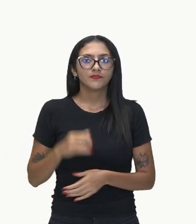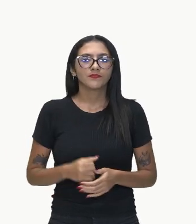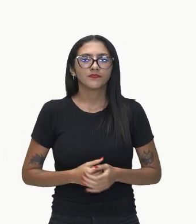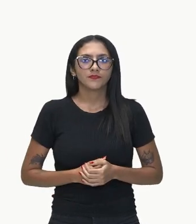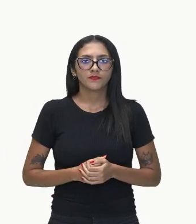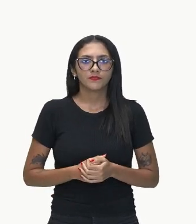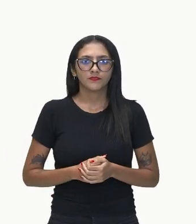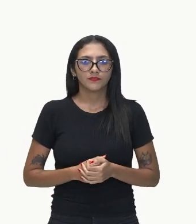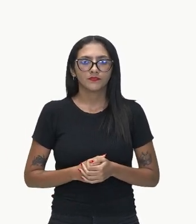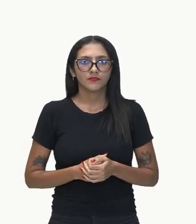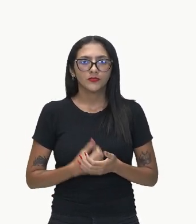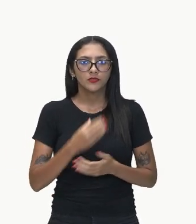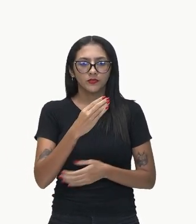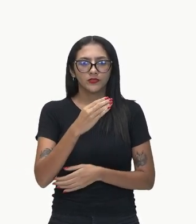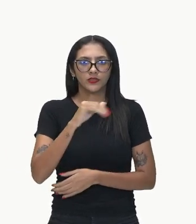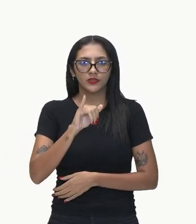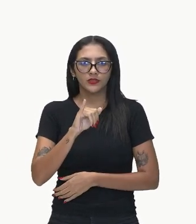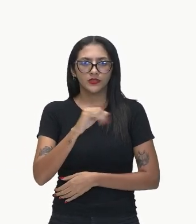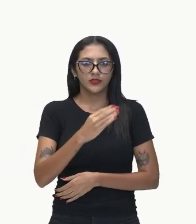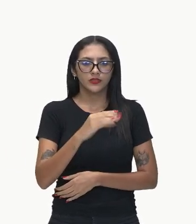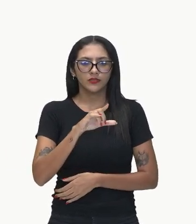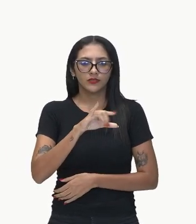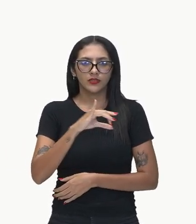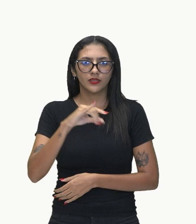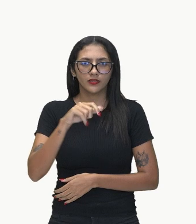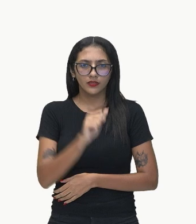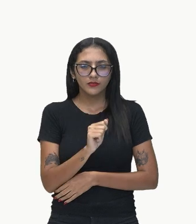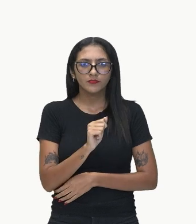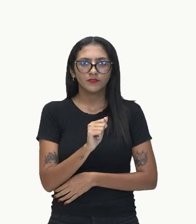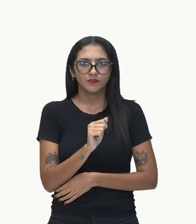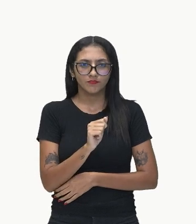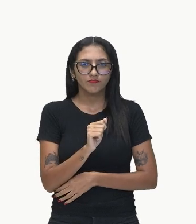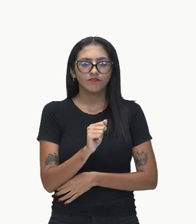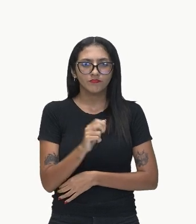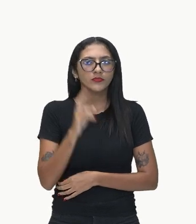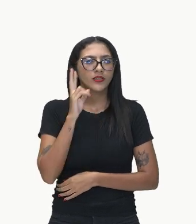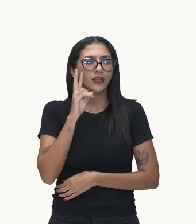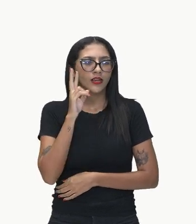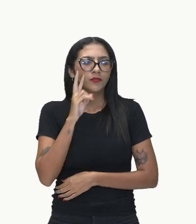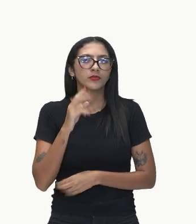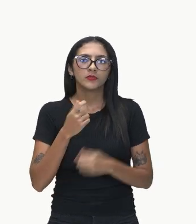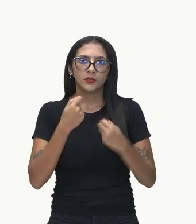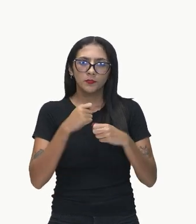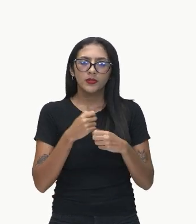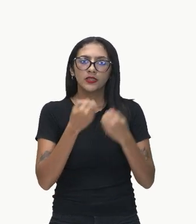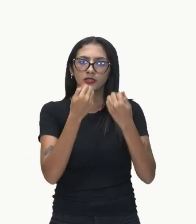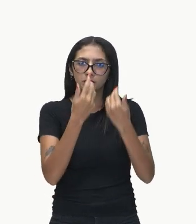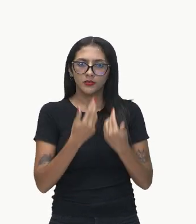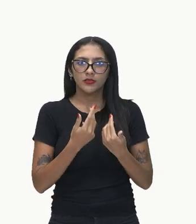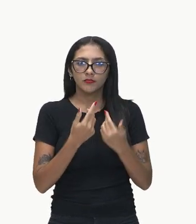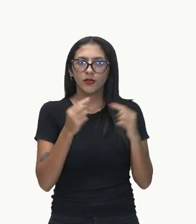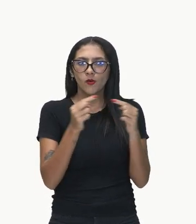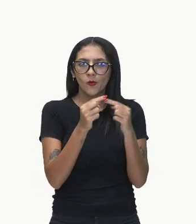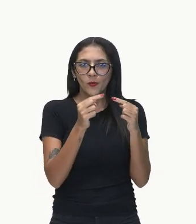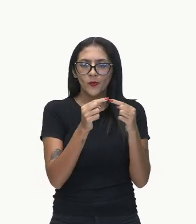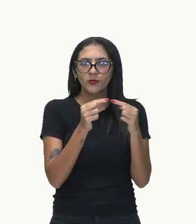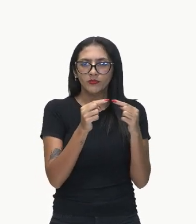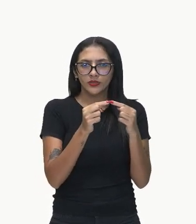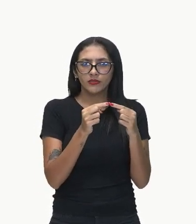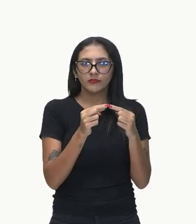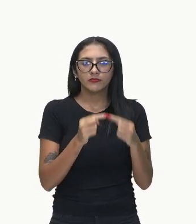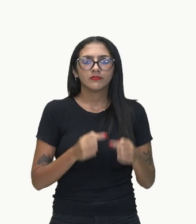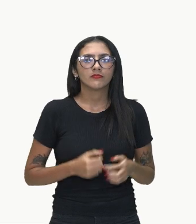que ela é fechada, porque lembram-se, existem as cadeias abertas, então eu preciso dizer que a cadeia é fechada, é uma cadeia